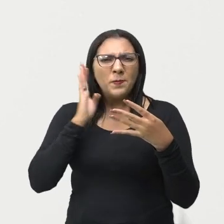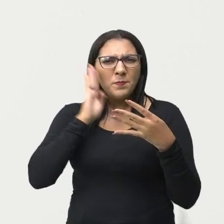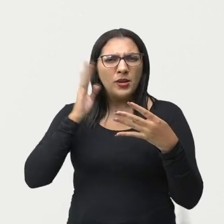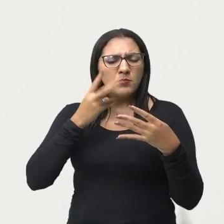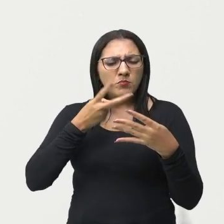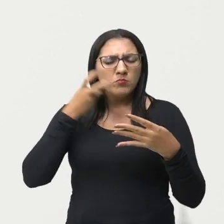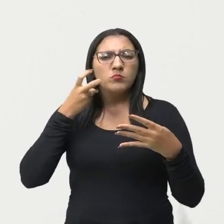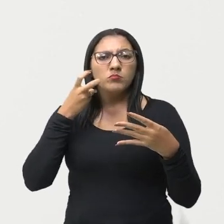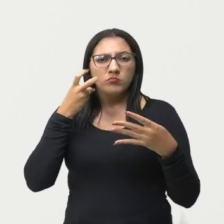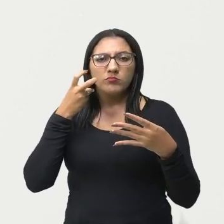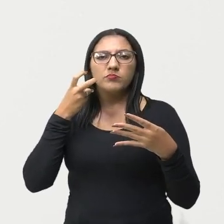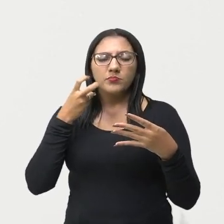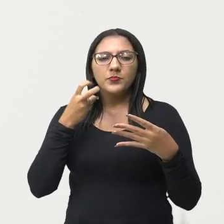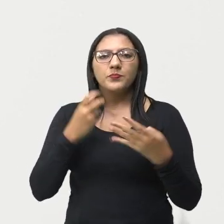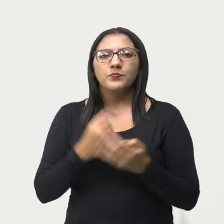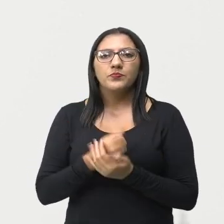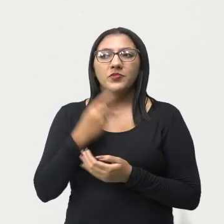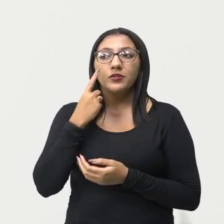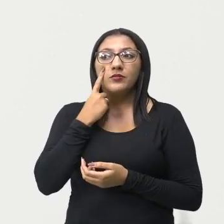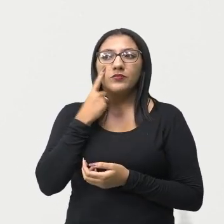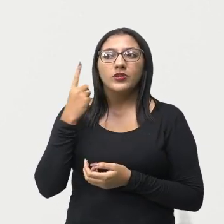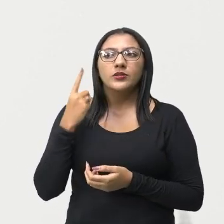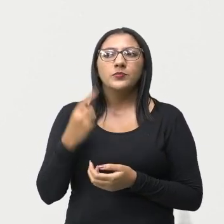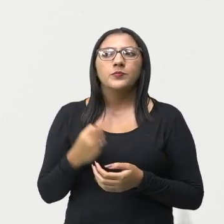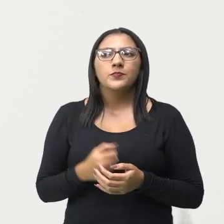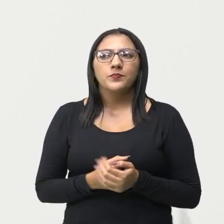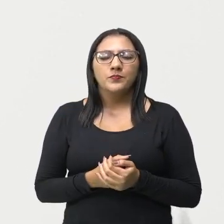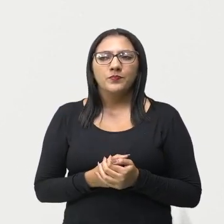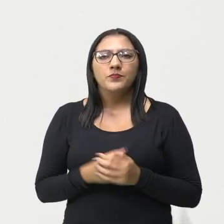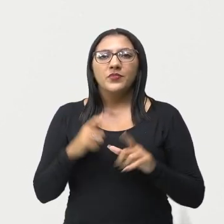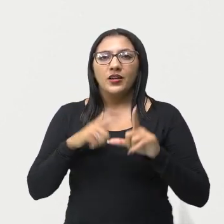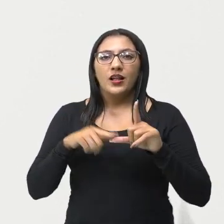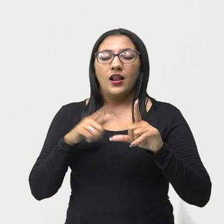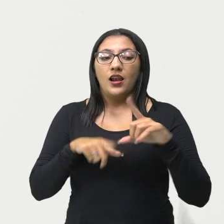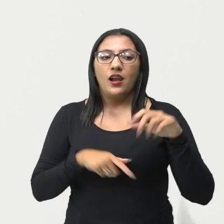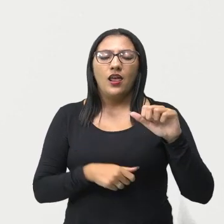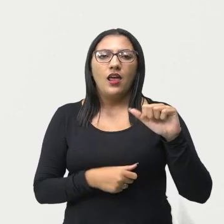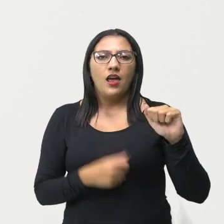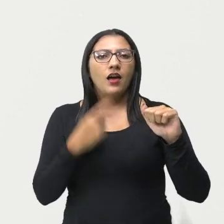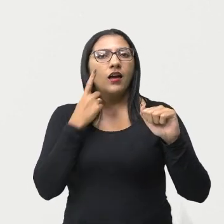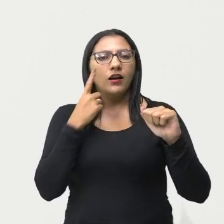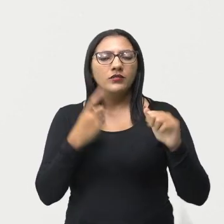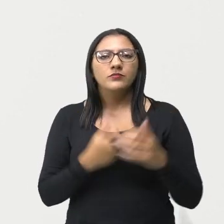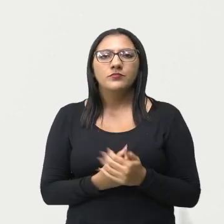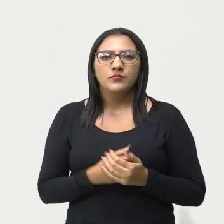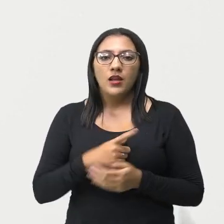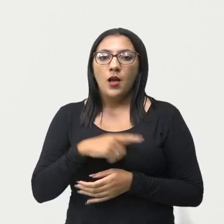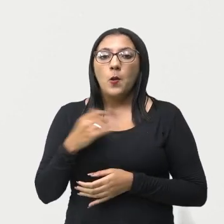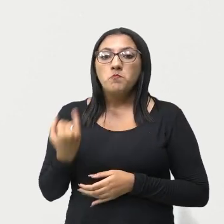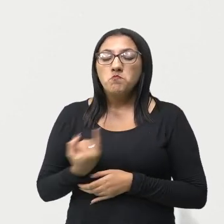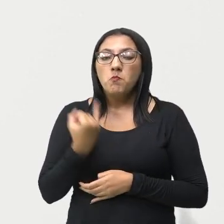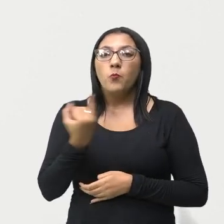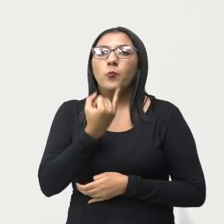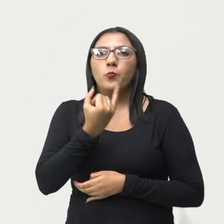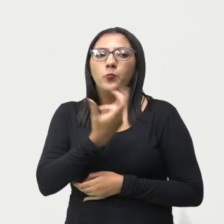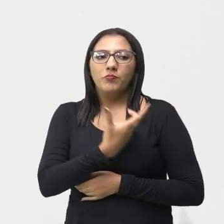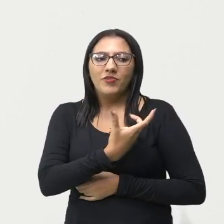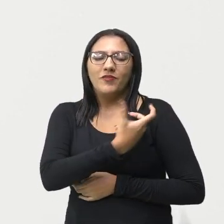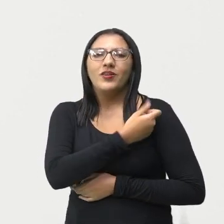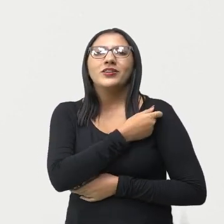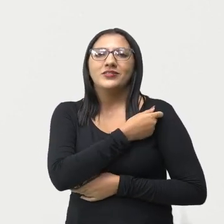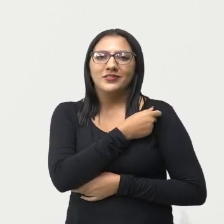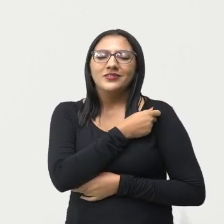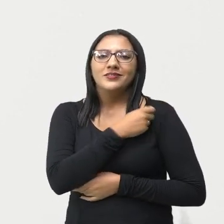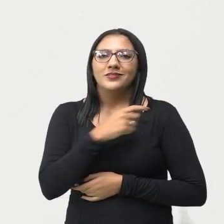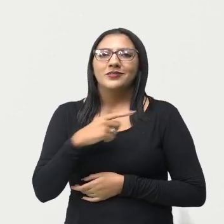em relação às outras. E está exatamente aqui na letra A importância das vacinas